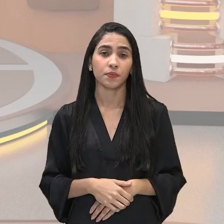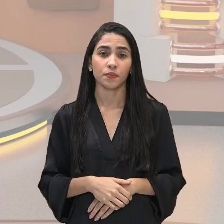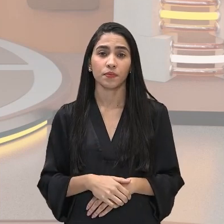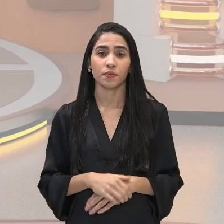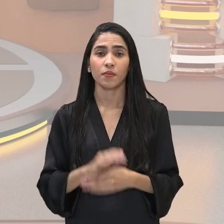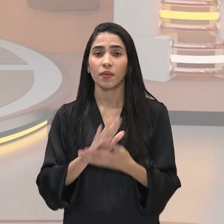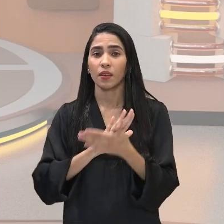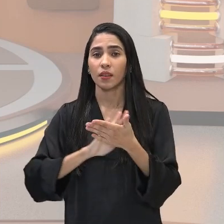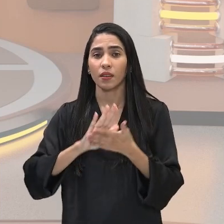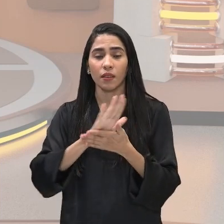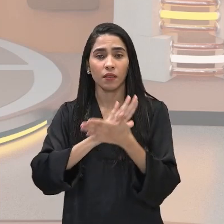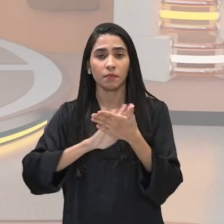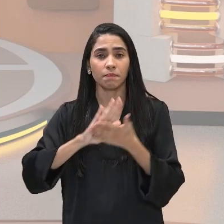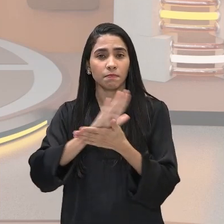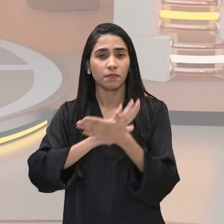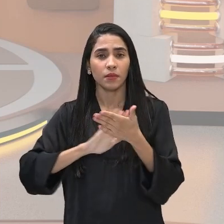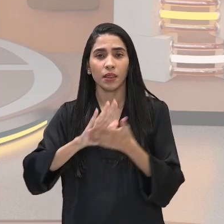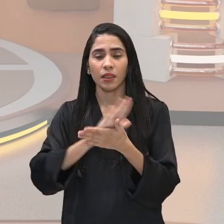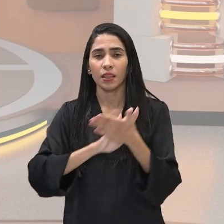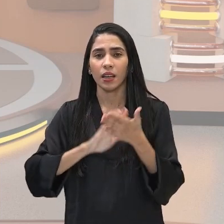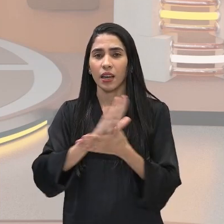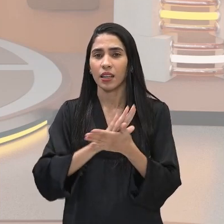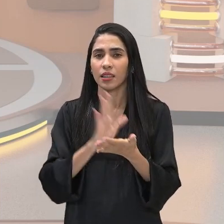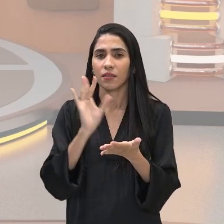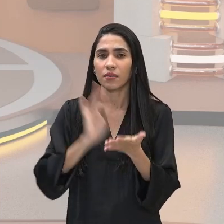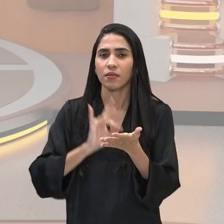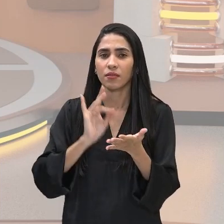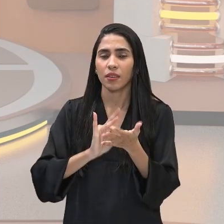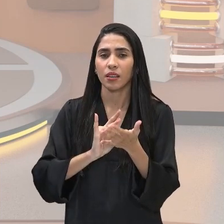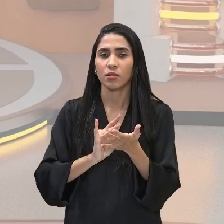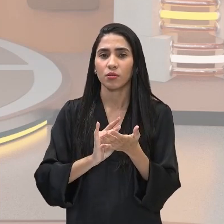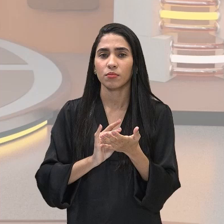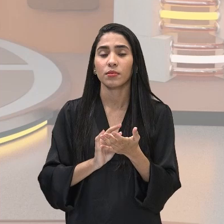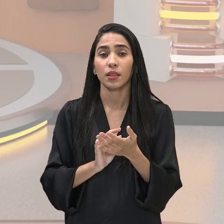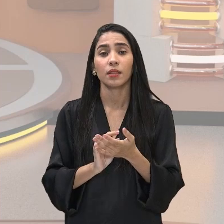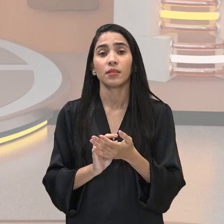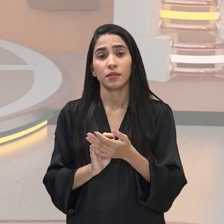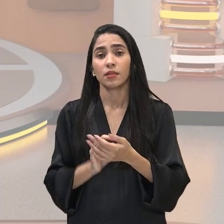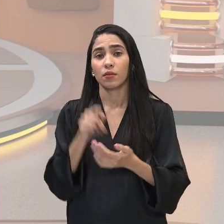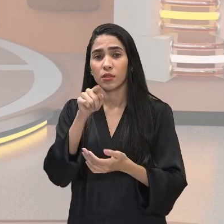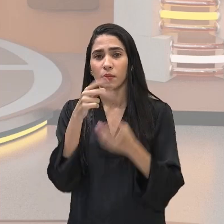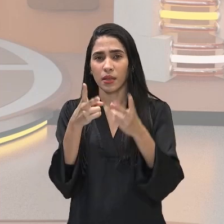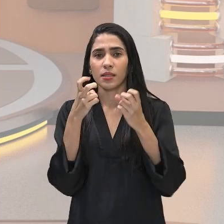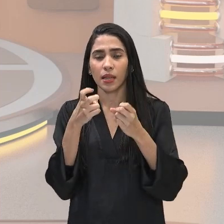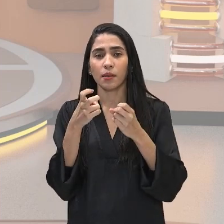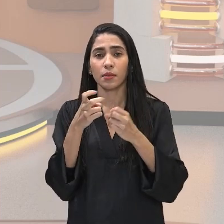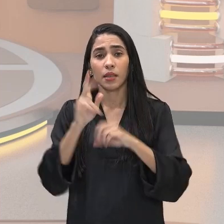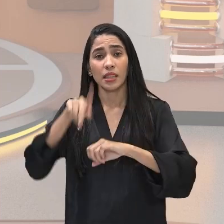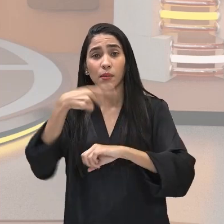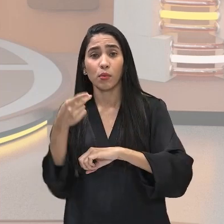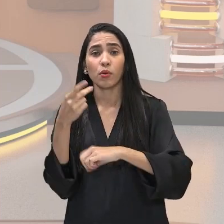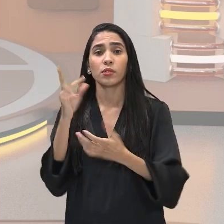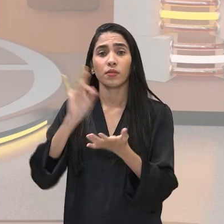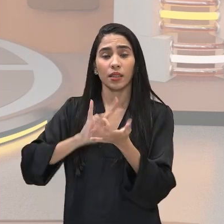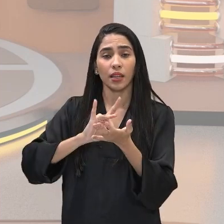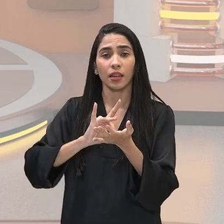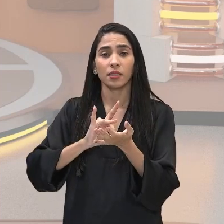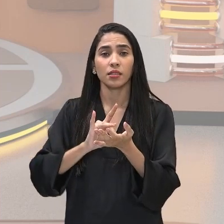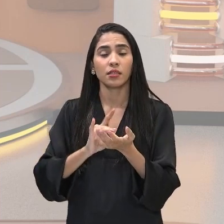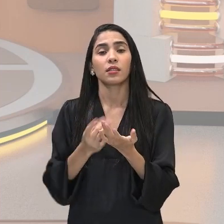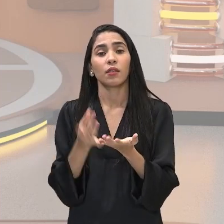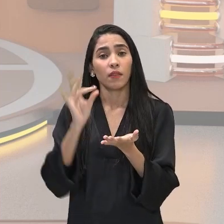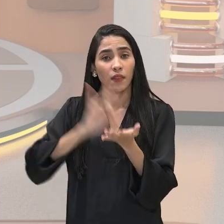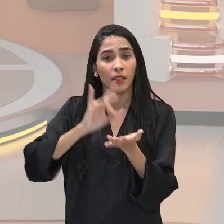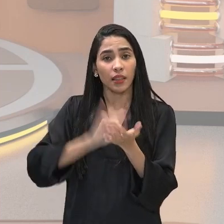nada mais parece ser verdadeiro. Olha a pós-verdade aparecendo aqui novamente, né? As verdades, elas